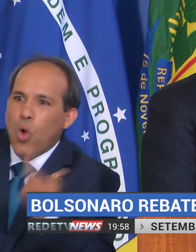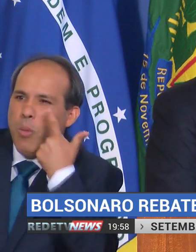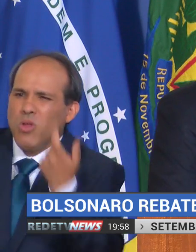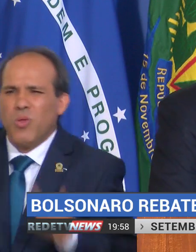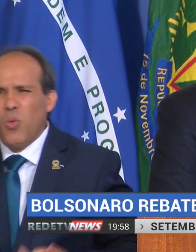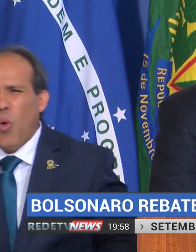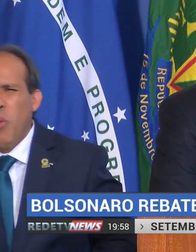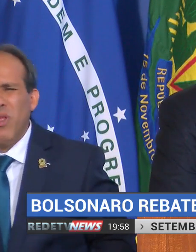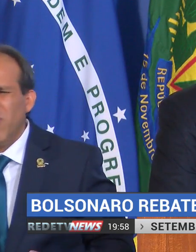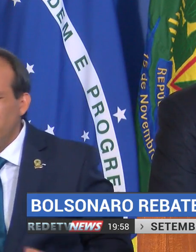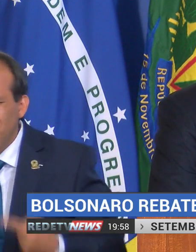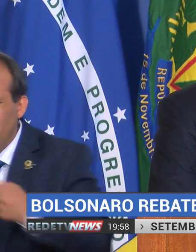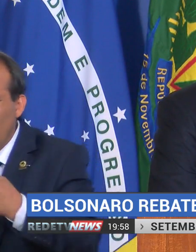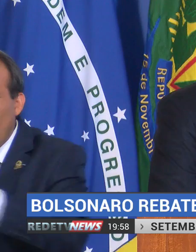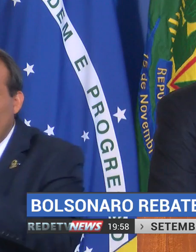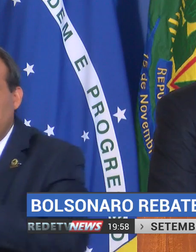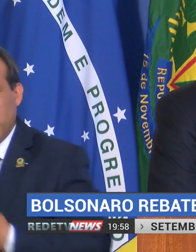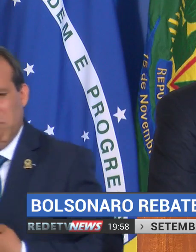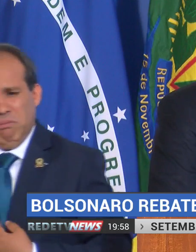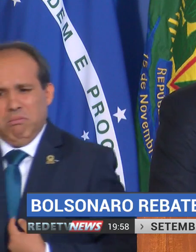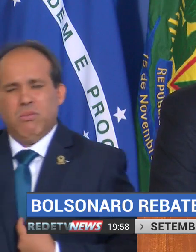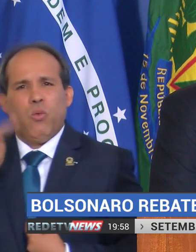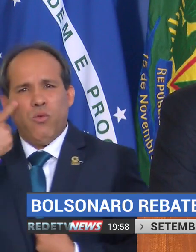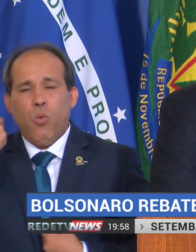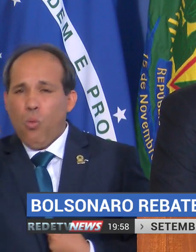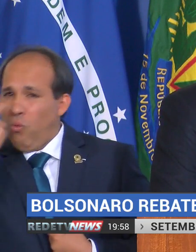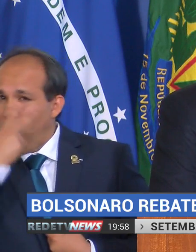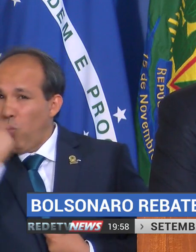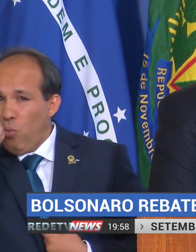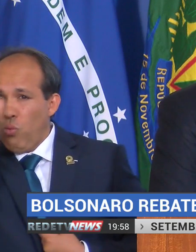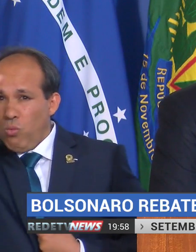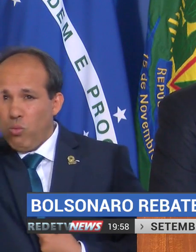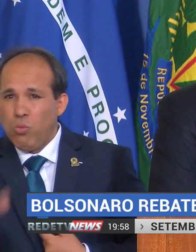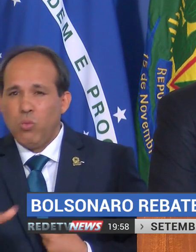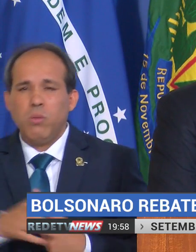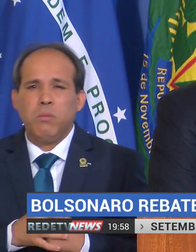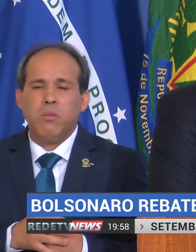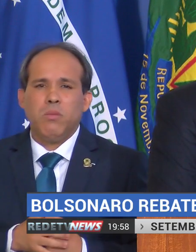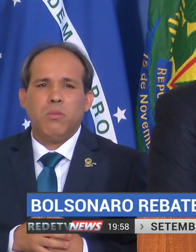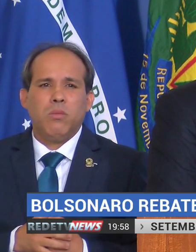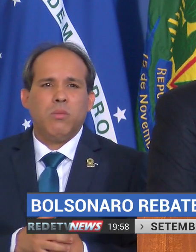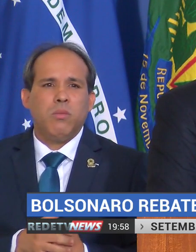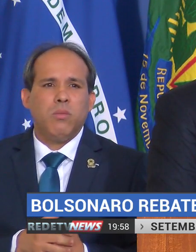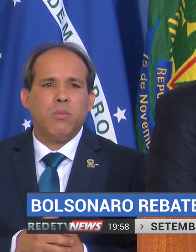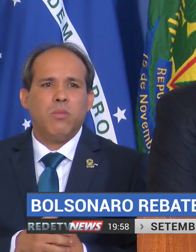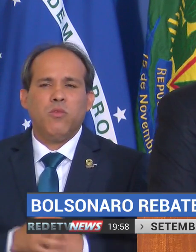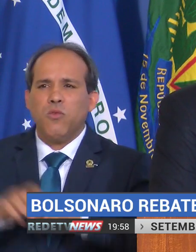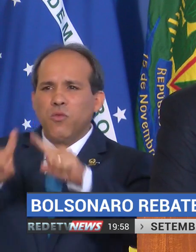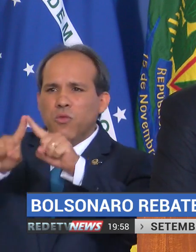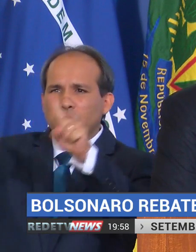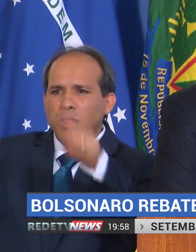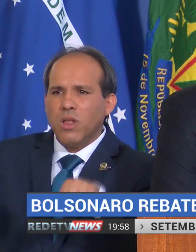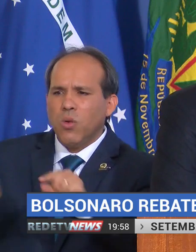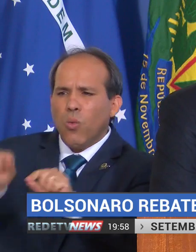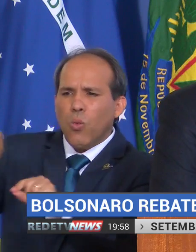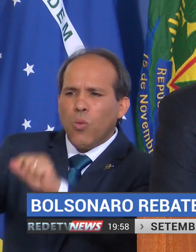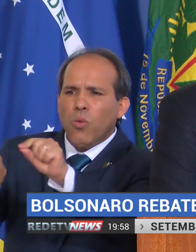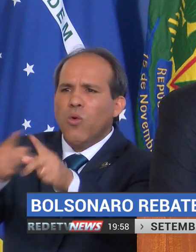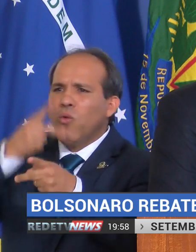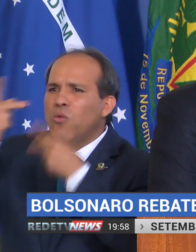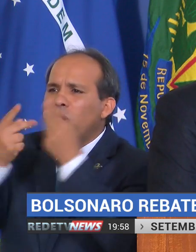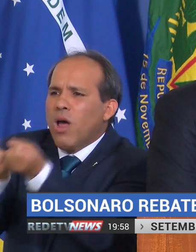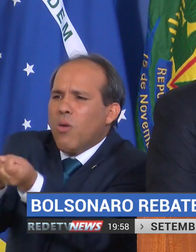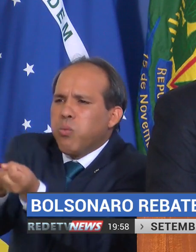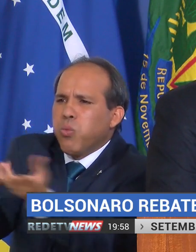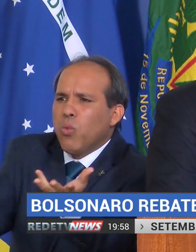surpreendi por vezes o mercado por declaração de um ministro o de uma funcionária pergunta que eu não falar